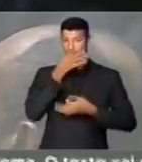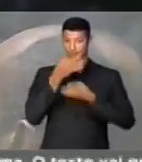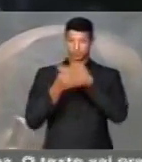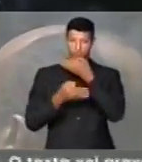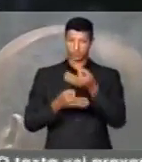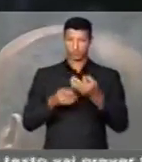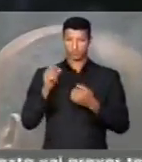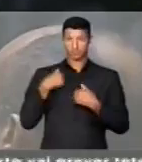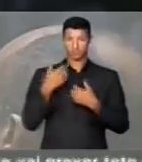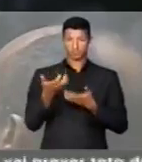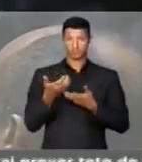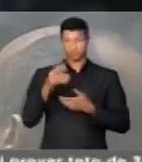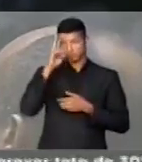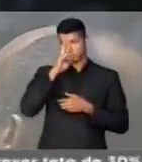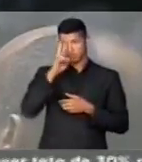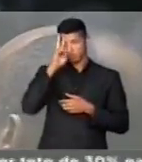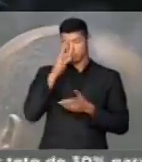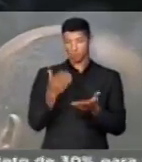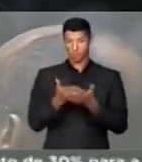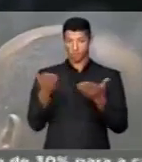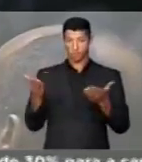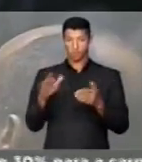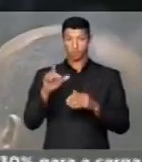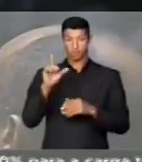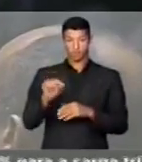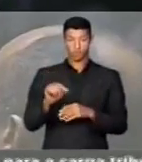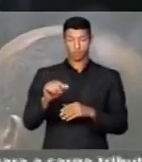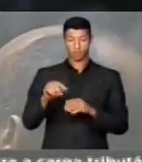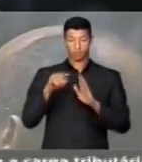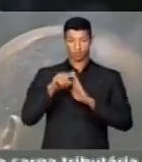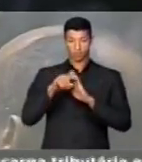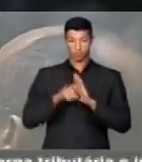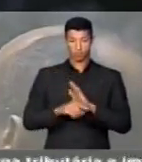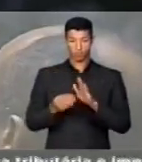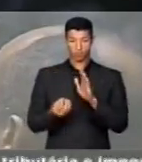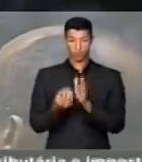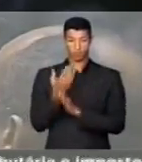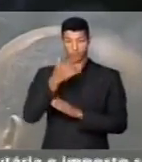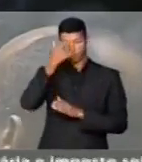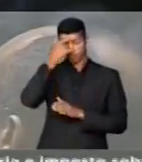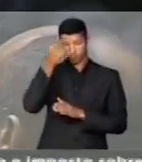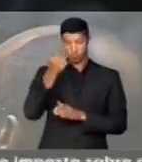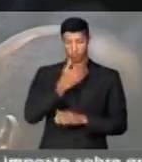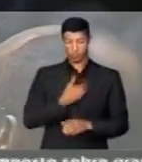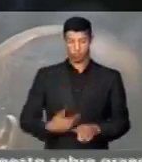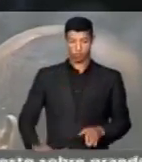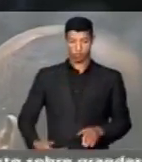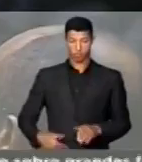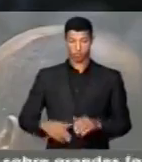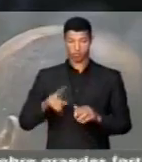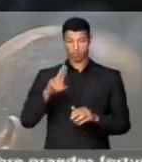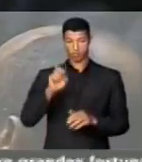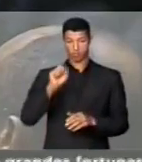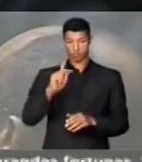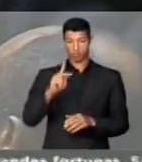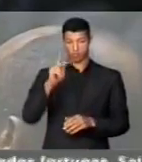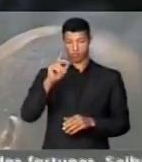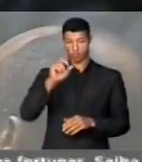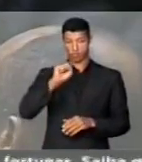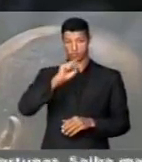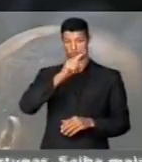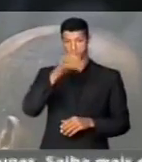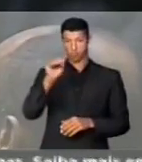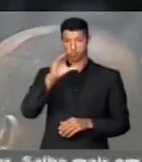sugestões que eu quero lembrar, senhor presidente. Essa pesquisa nasceu numa universidade pública, na USP de São